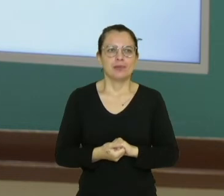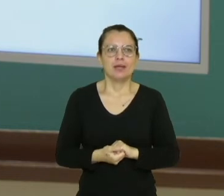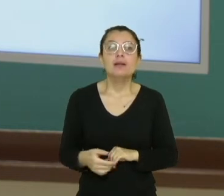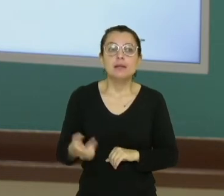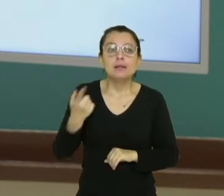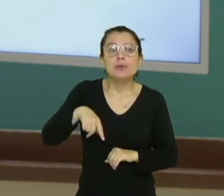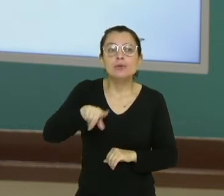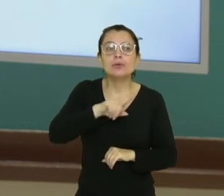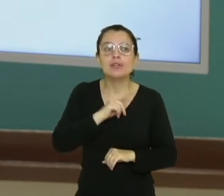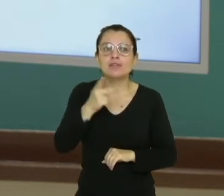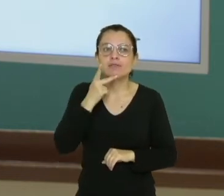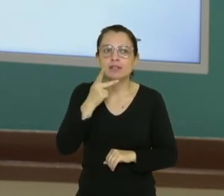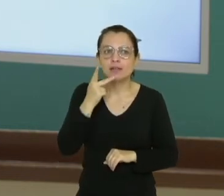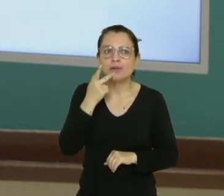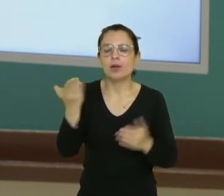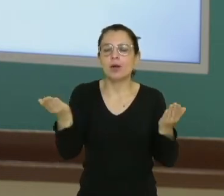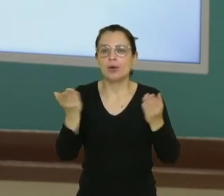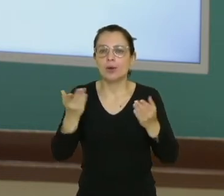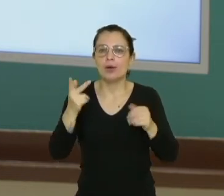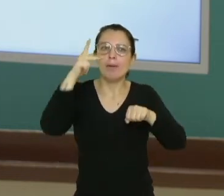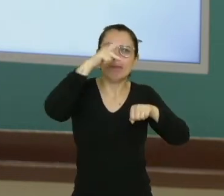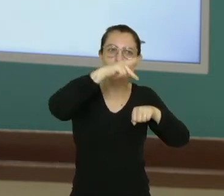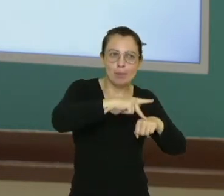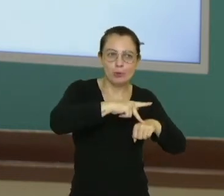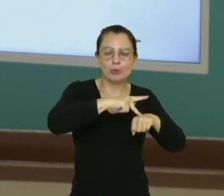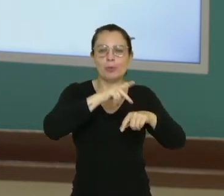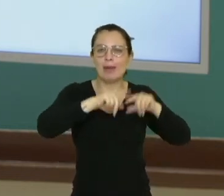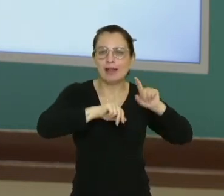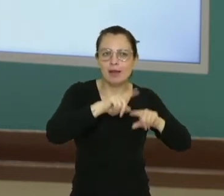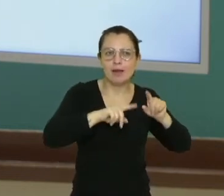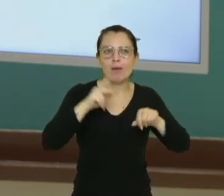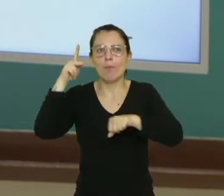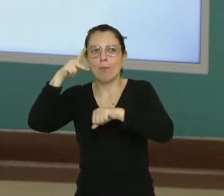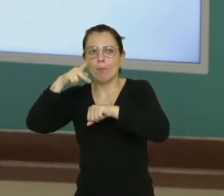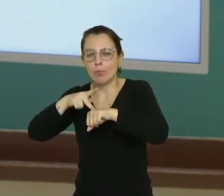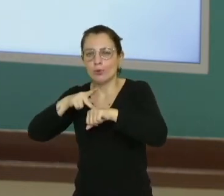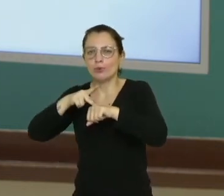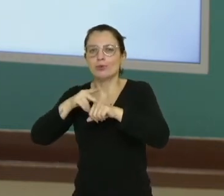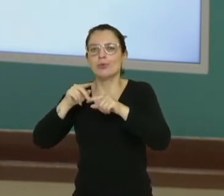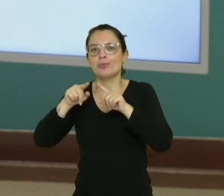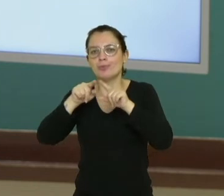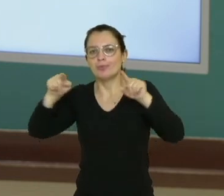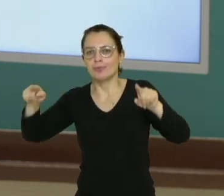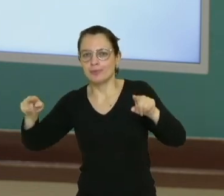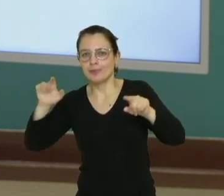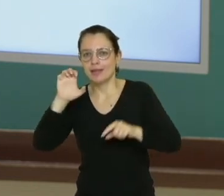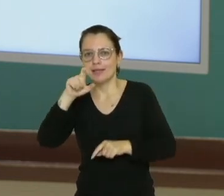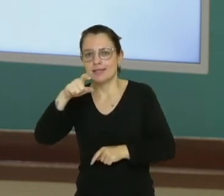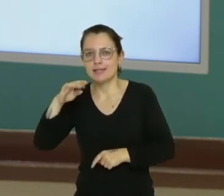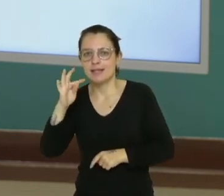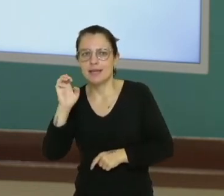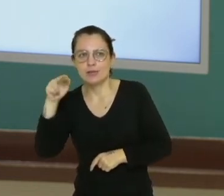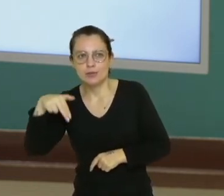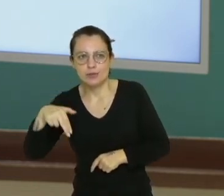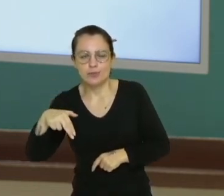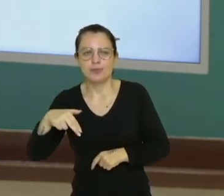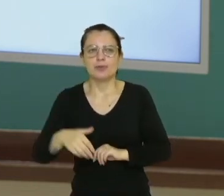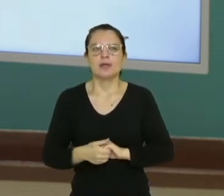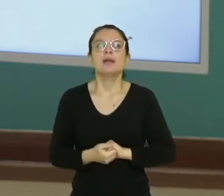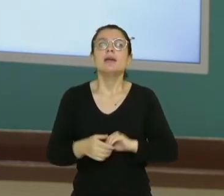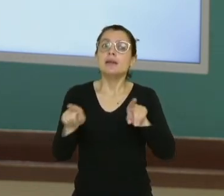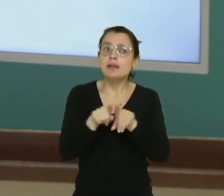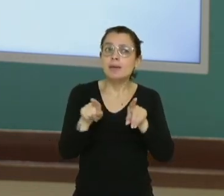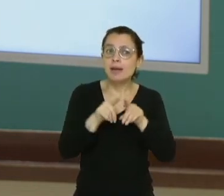as dimensões elas não irão influenciar o movimento, e a necessidade de corpo ou móvel, que é quando não